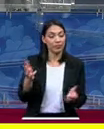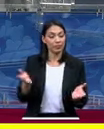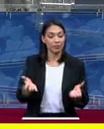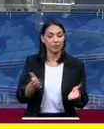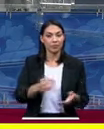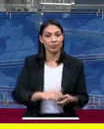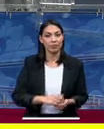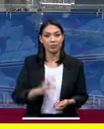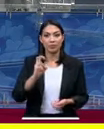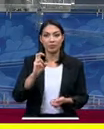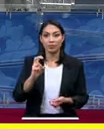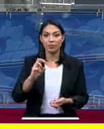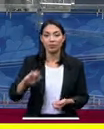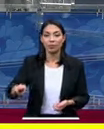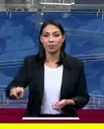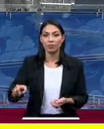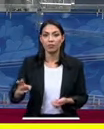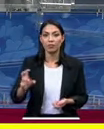hein?